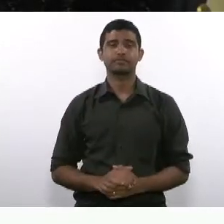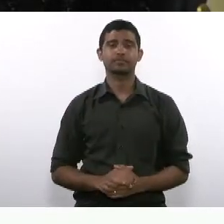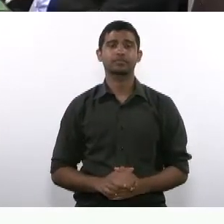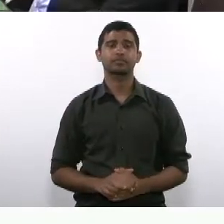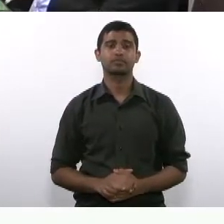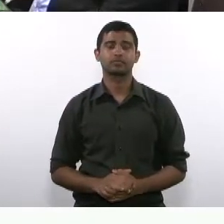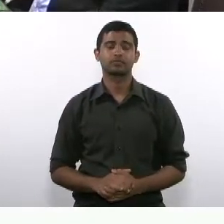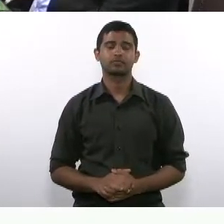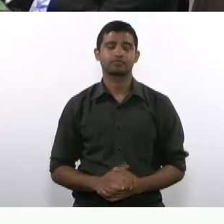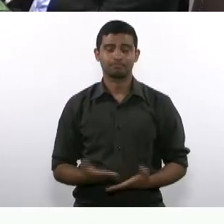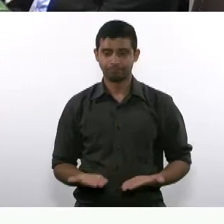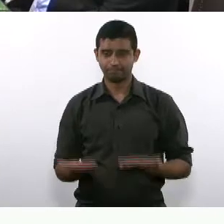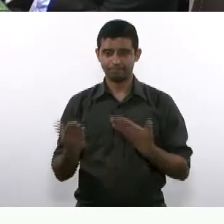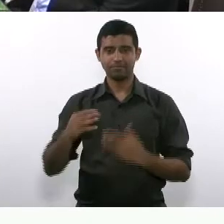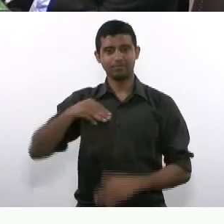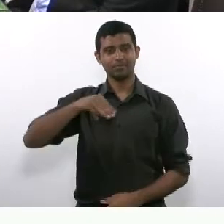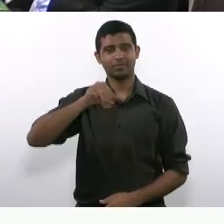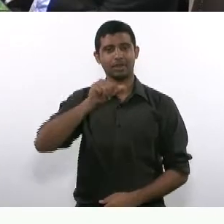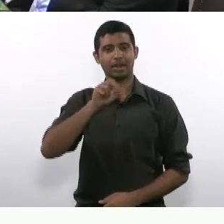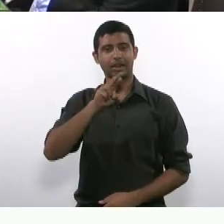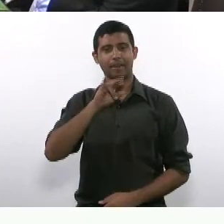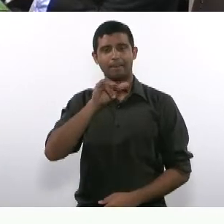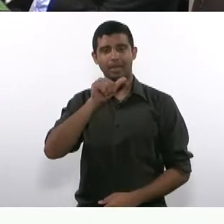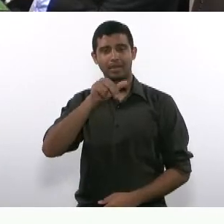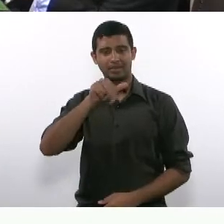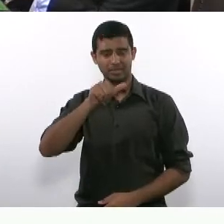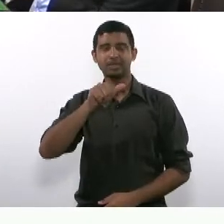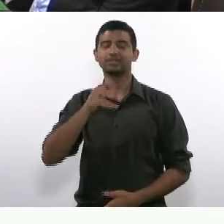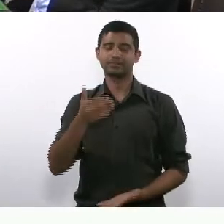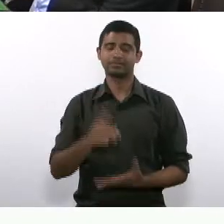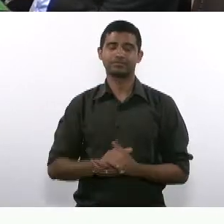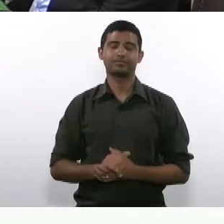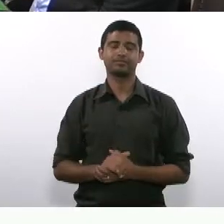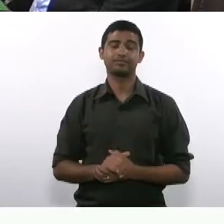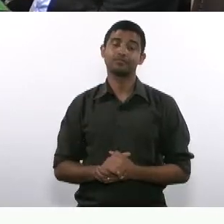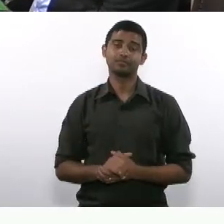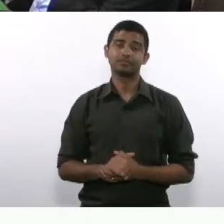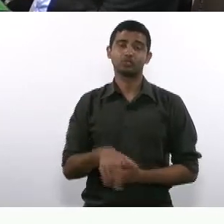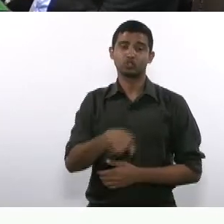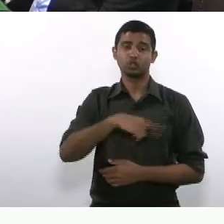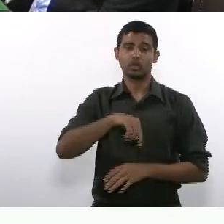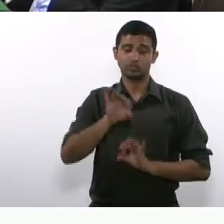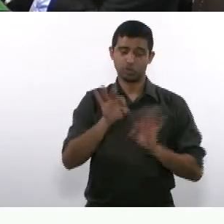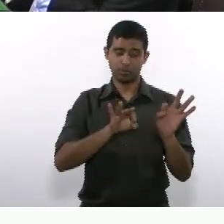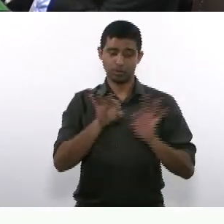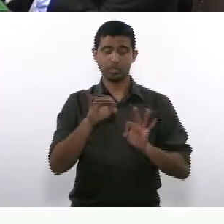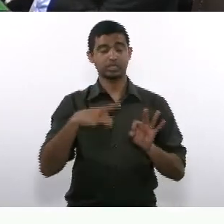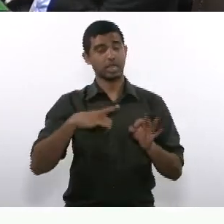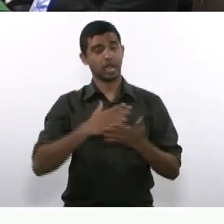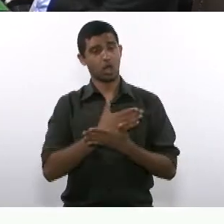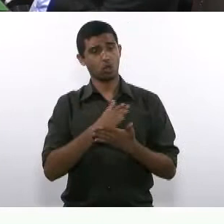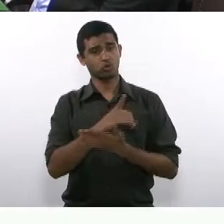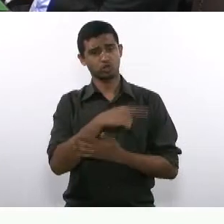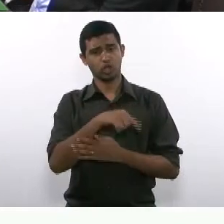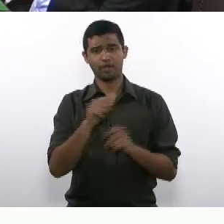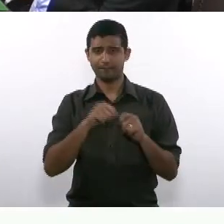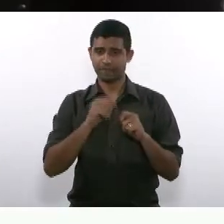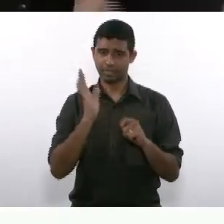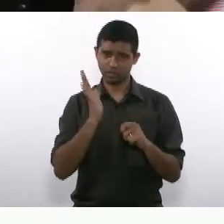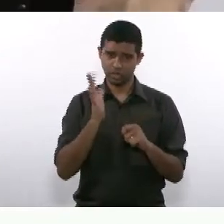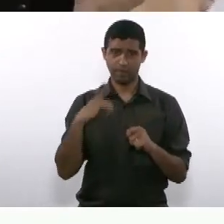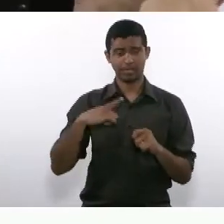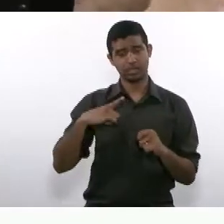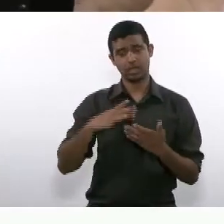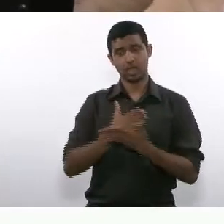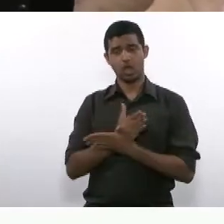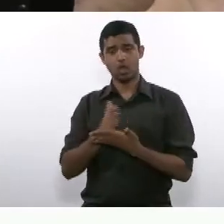Vou passar a palavra para a Mariana. Nos nossos projetos, assim, tem projetos que a gente realizou, mas outros